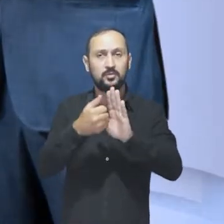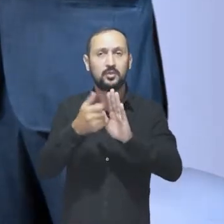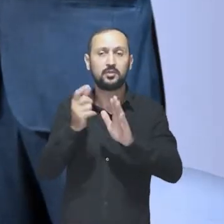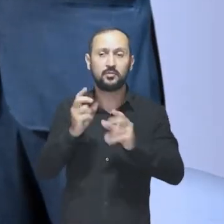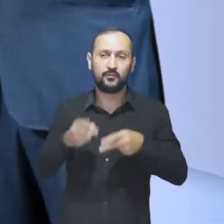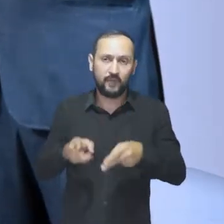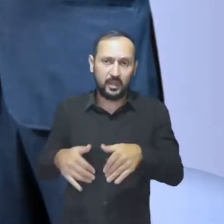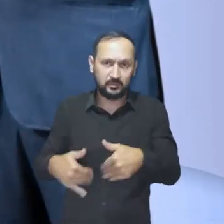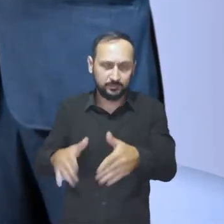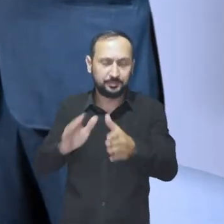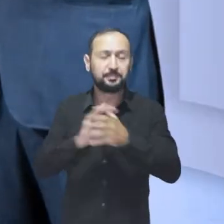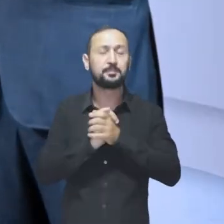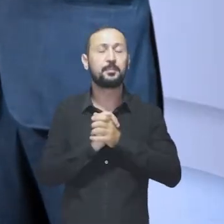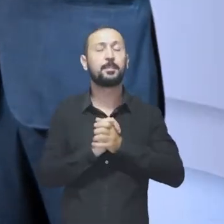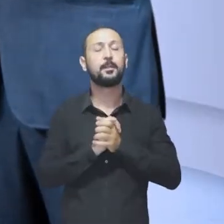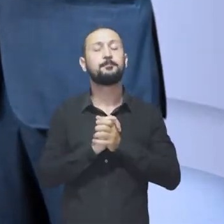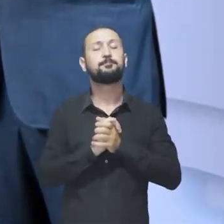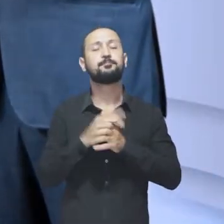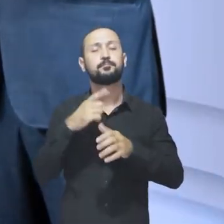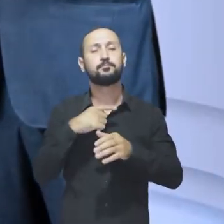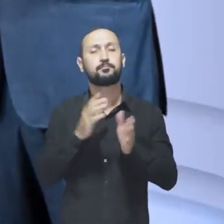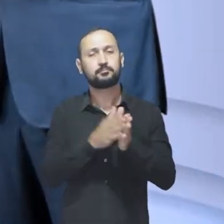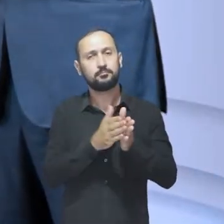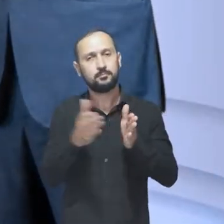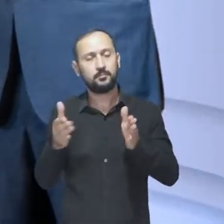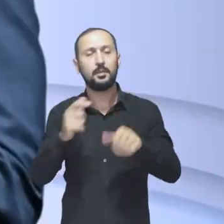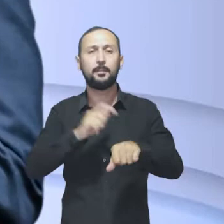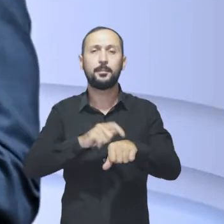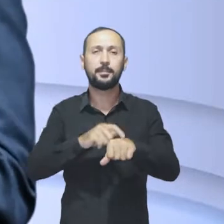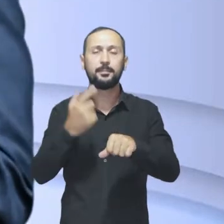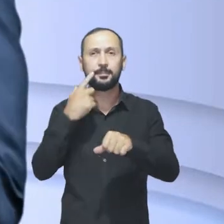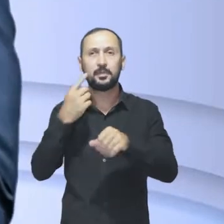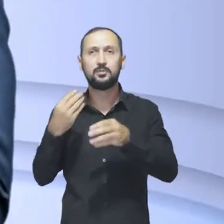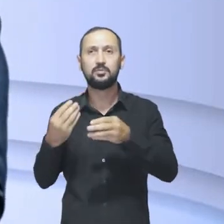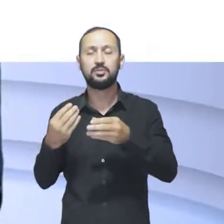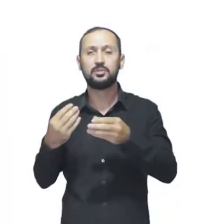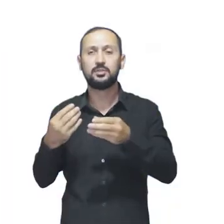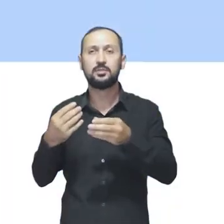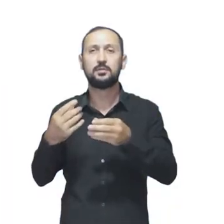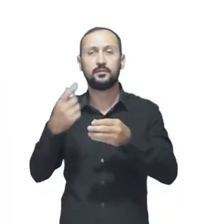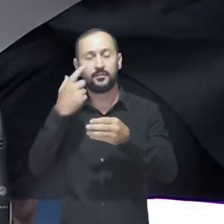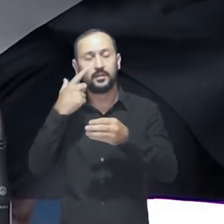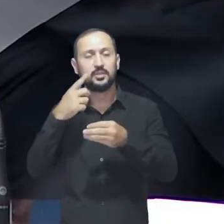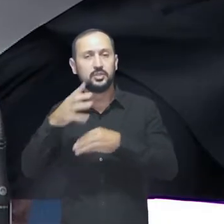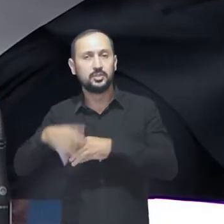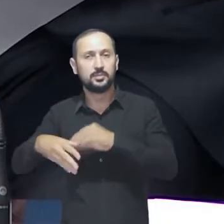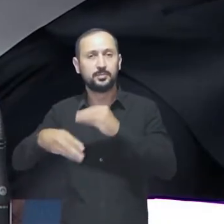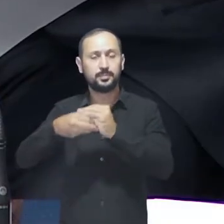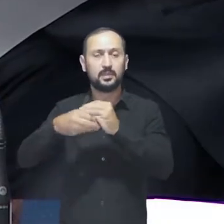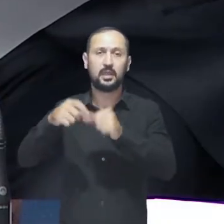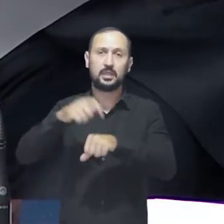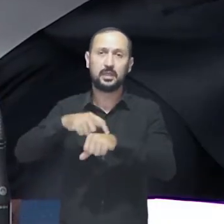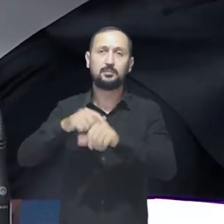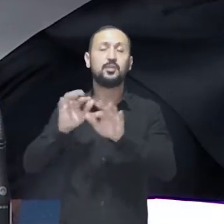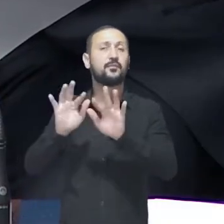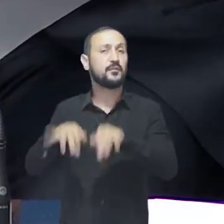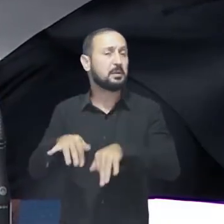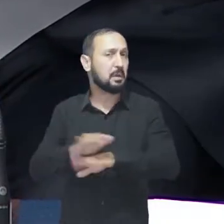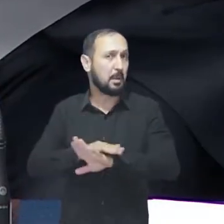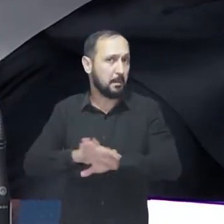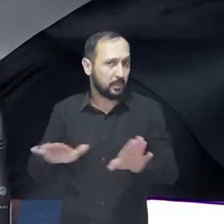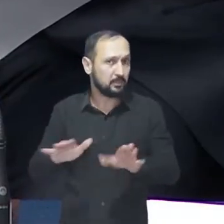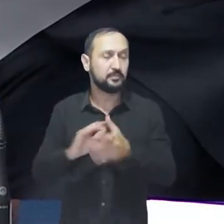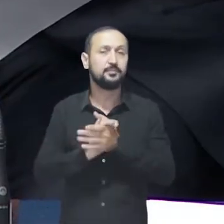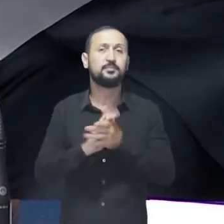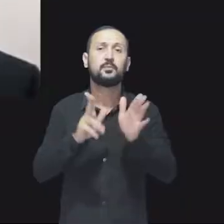esgotado, né, o projeto ele é encaminhado para a primeira das comissões da Assembleia, que é a Comissão de Constituição,